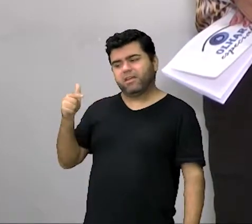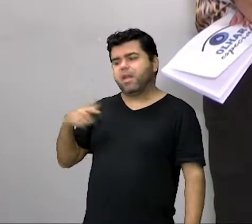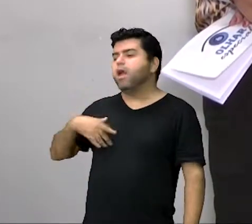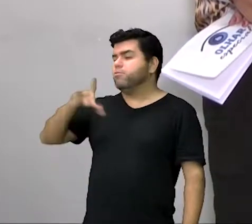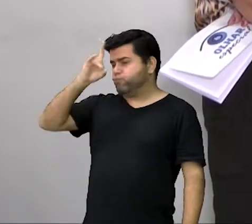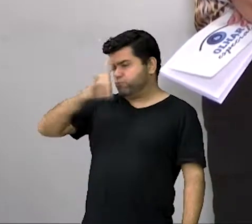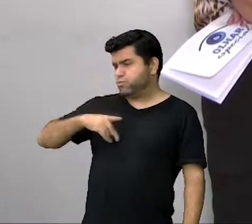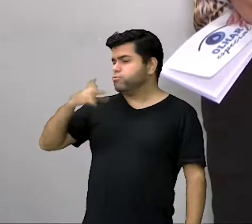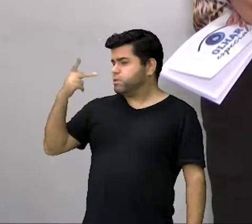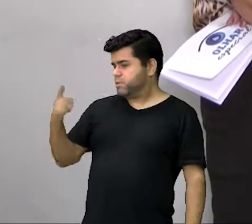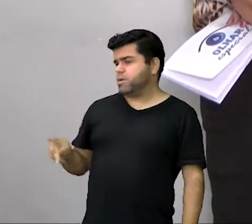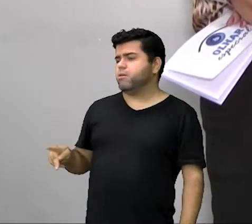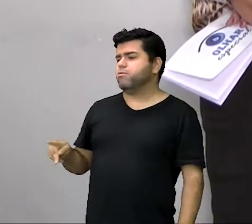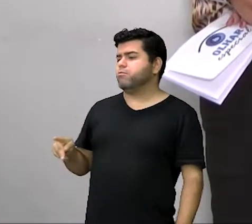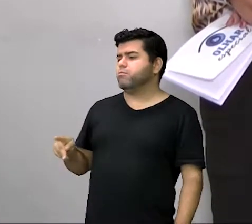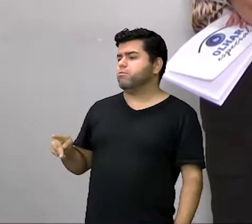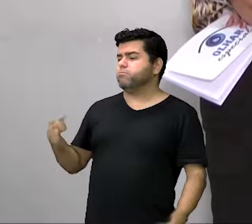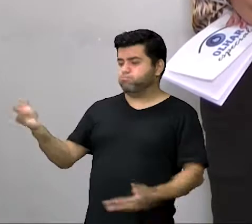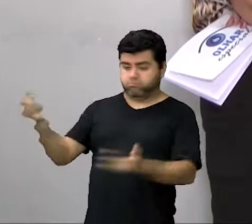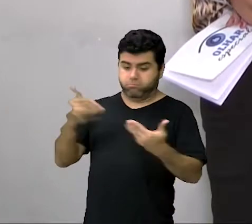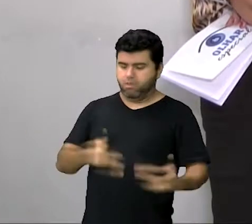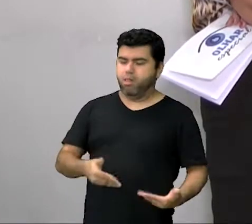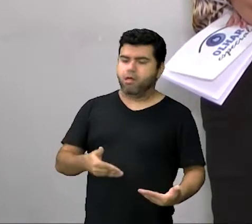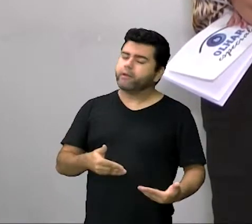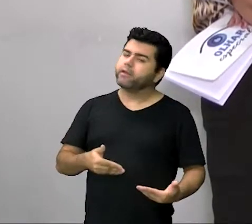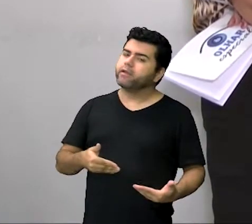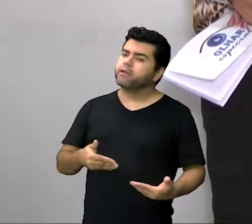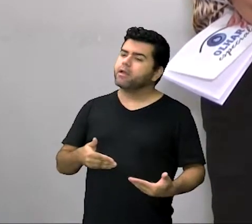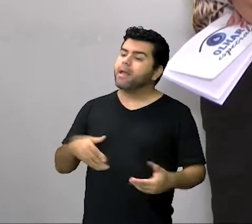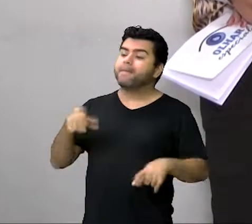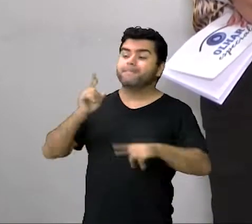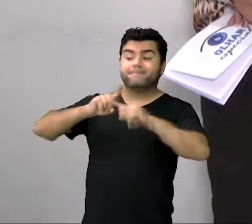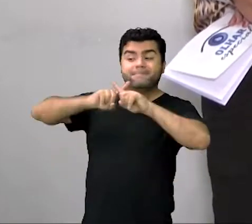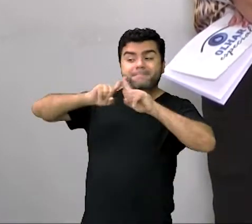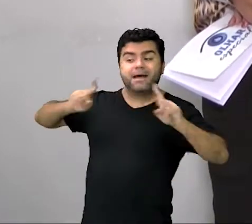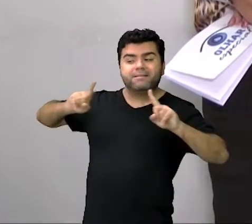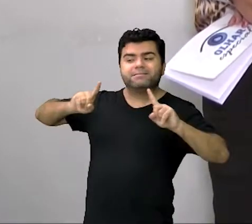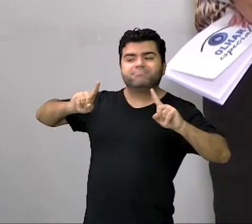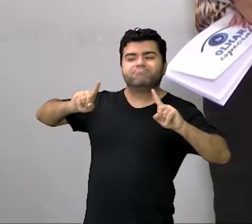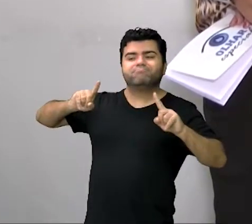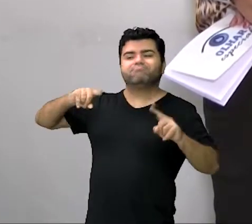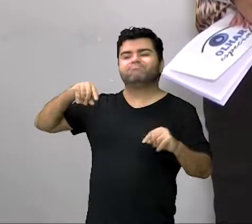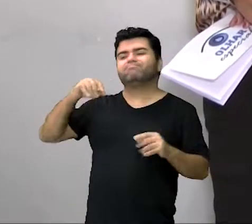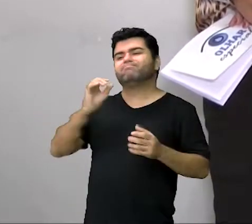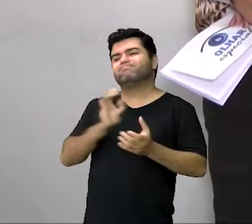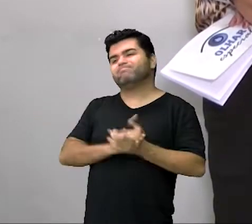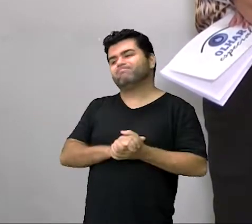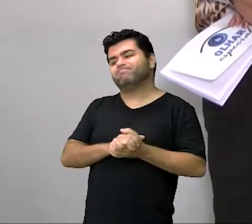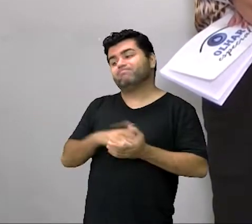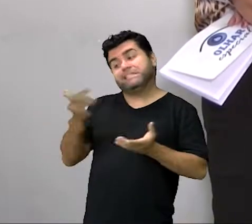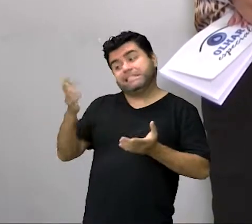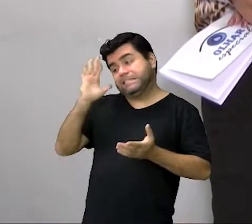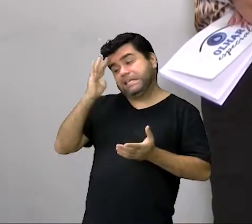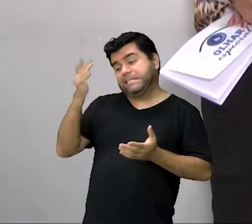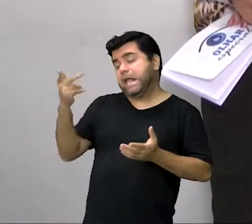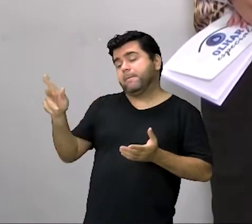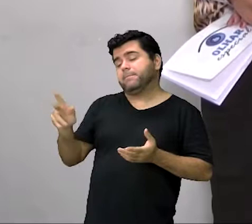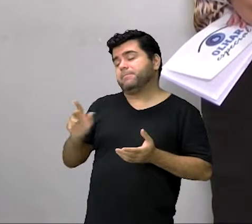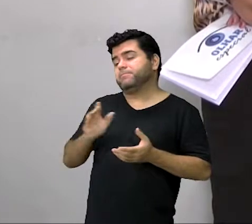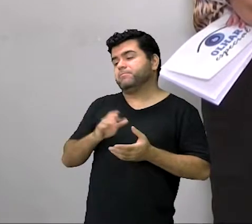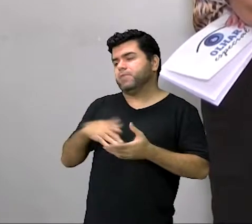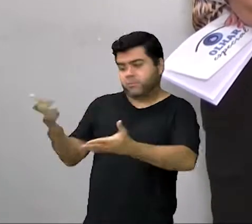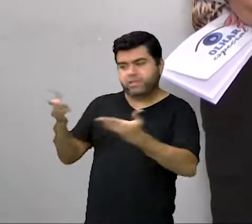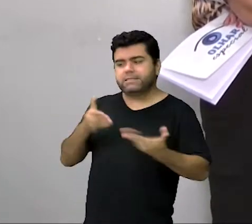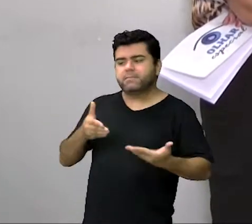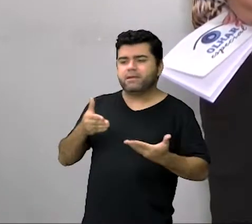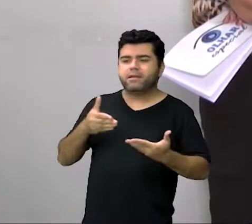mãe colocá-lo aqui, mas você que decide, nós vamos recebê-lo, mas